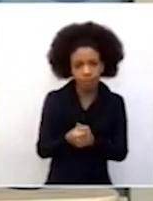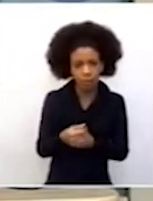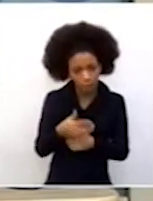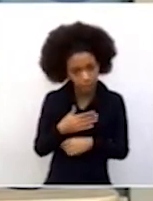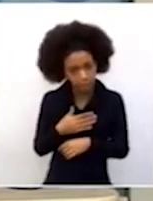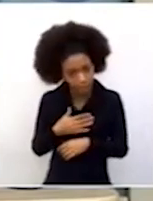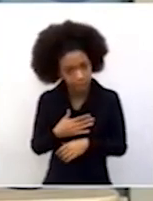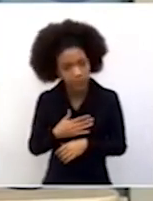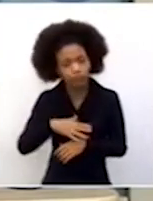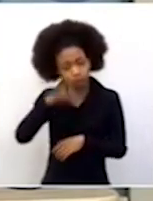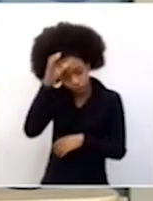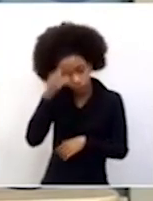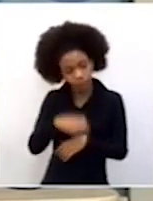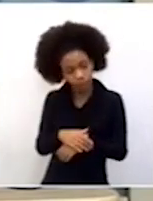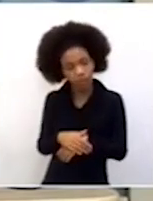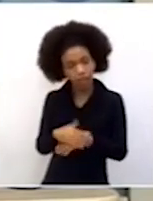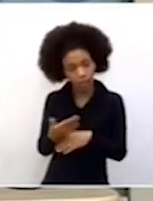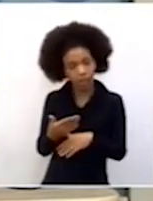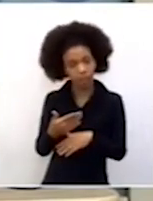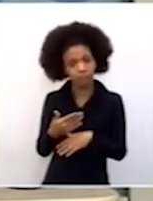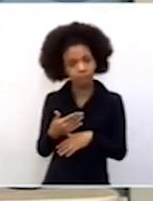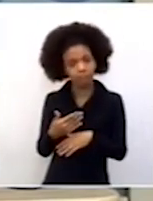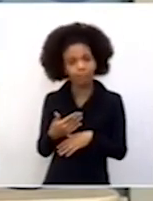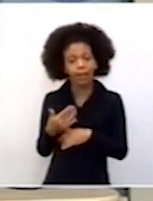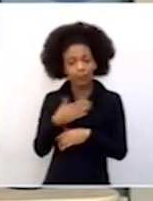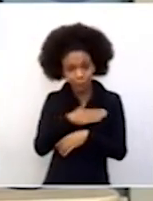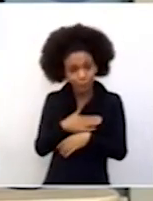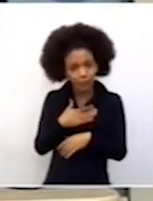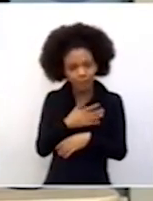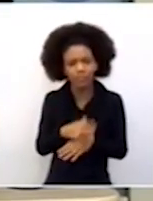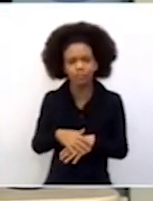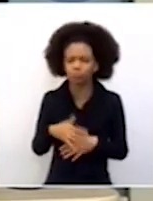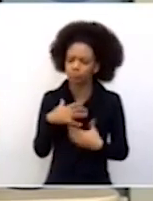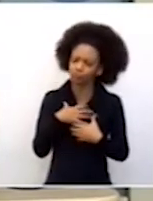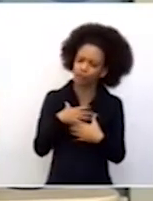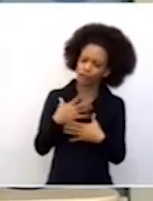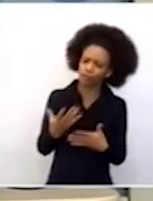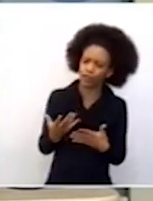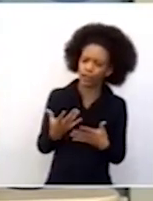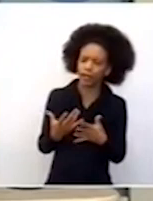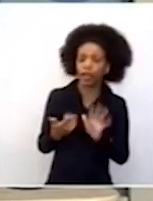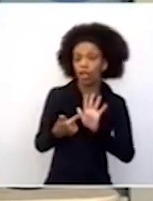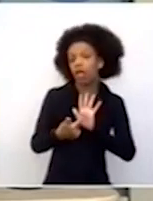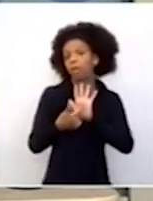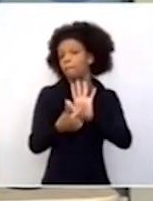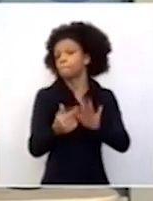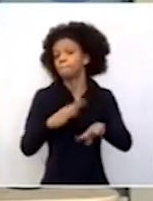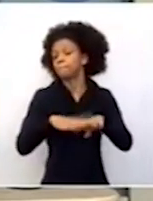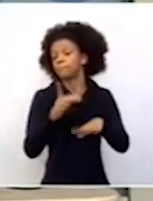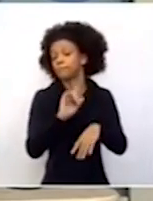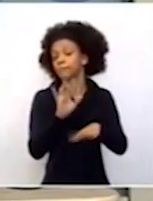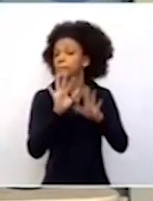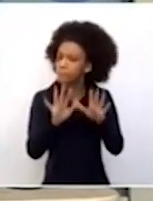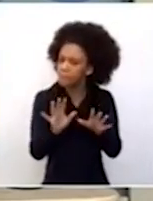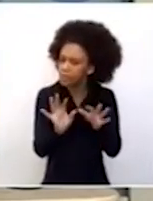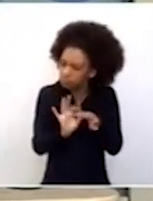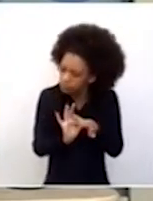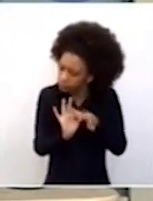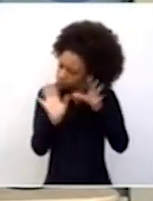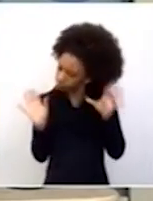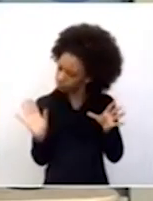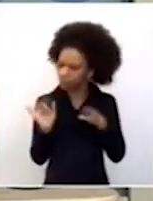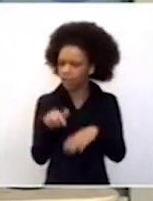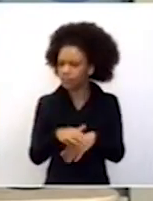com o banco imobiliário, né? Ele gosta, mesmo assim, de forma assim, não explicitar a matemática para ele, mas deixar o aluno